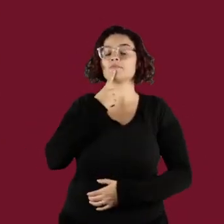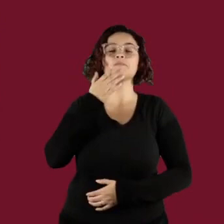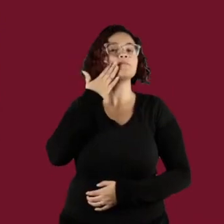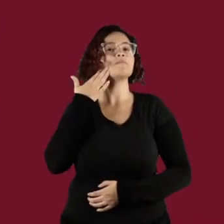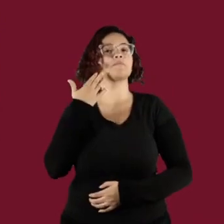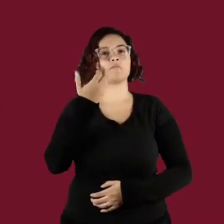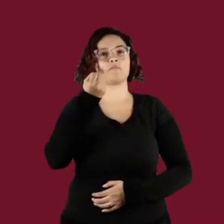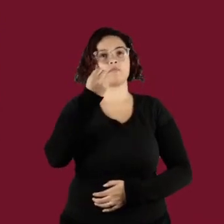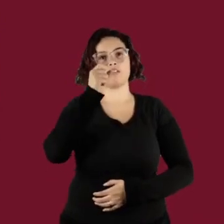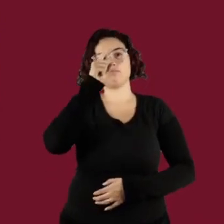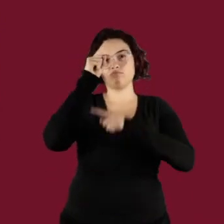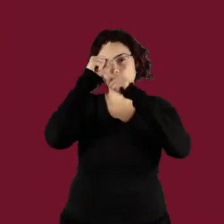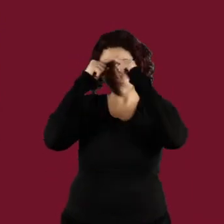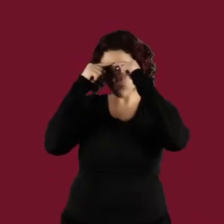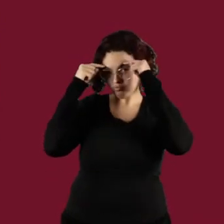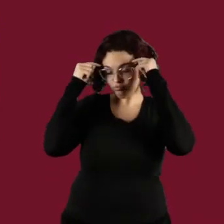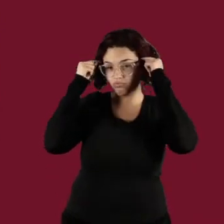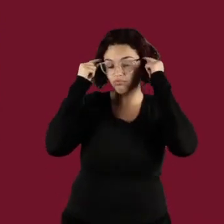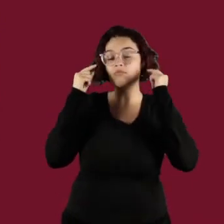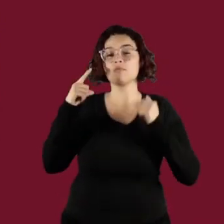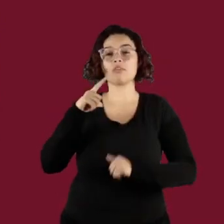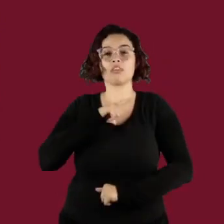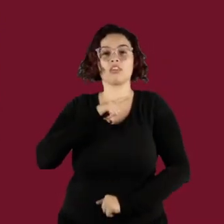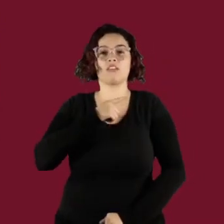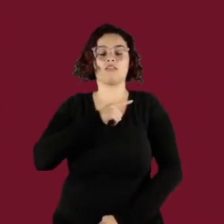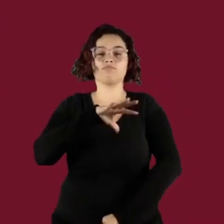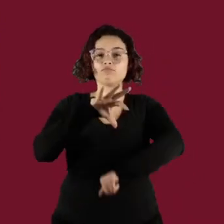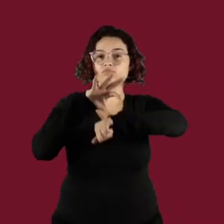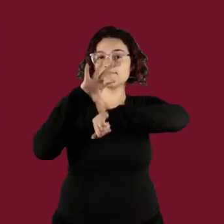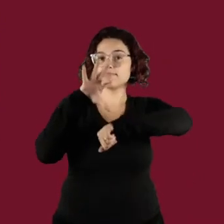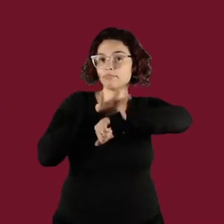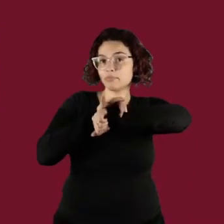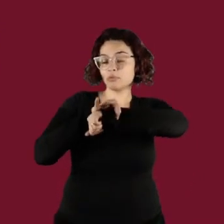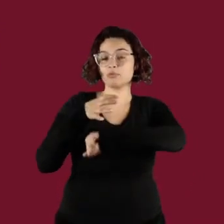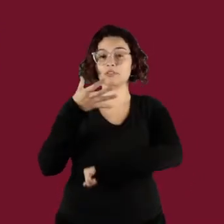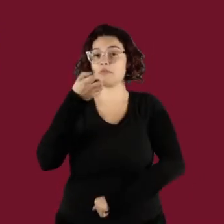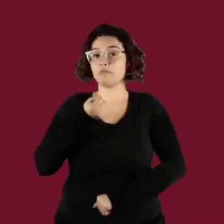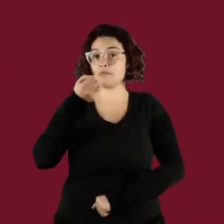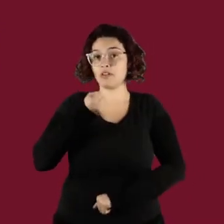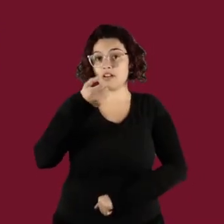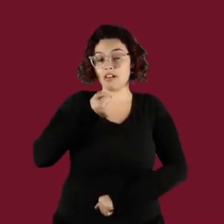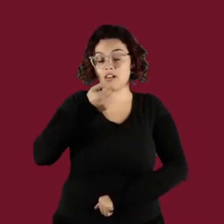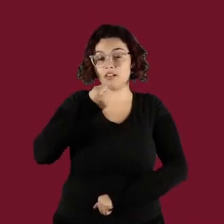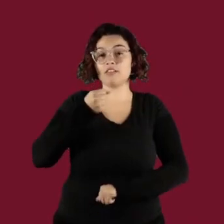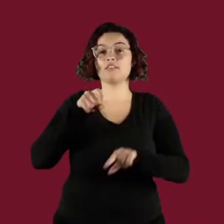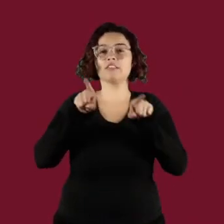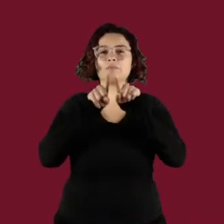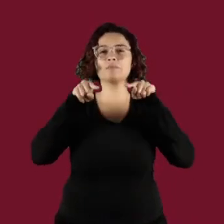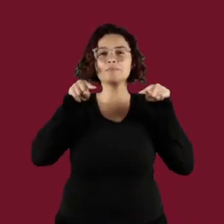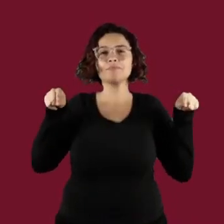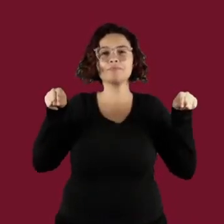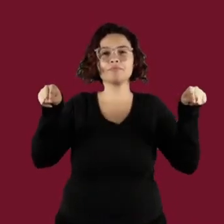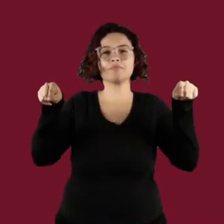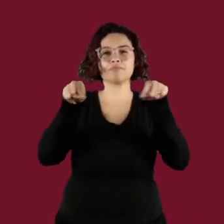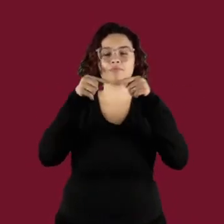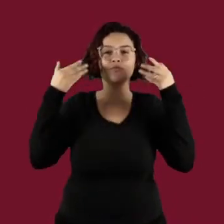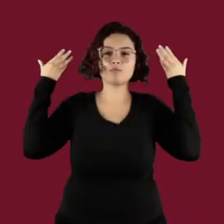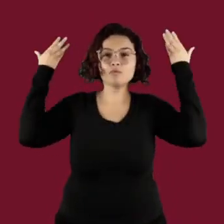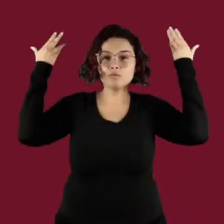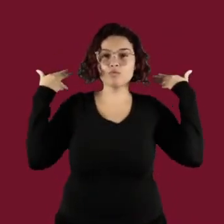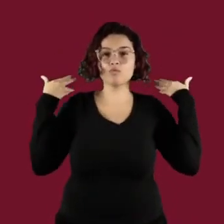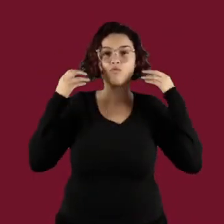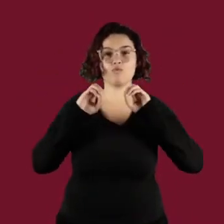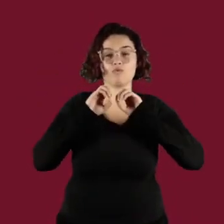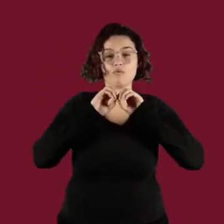franja, estou vestindo uma blusa de mangas compridas brancas, e estou numa sala de fundo claro,